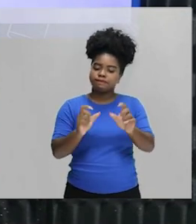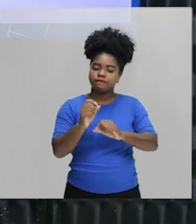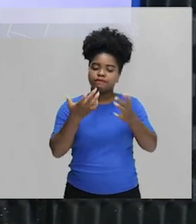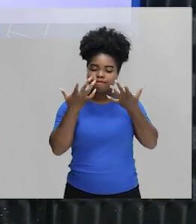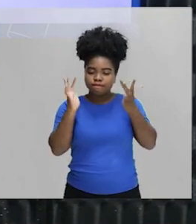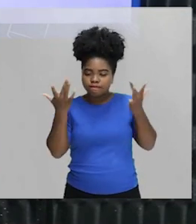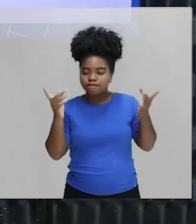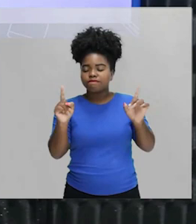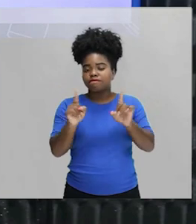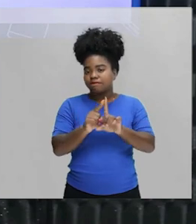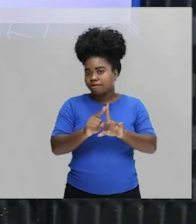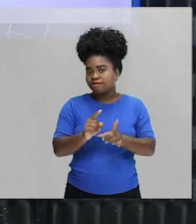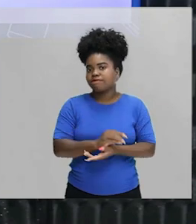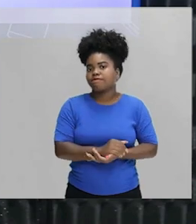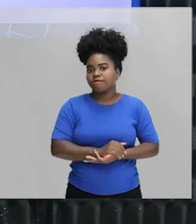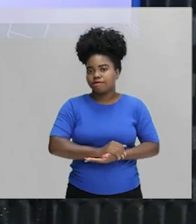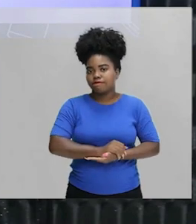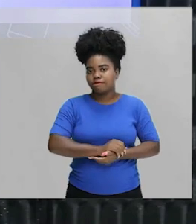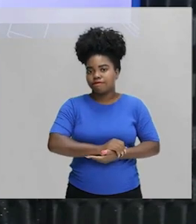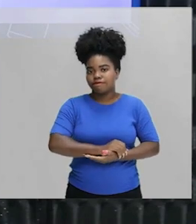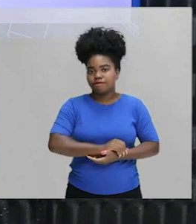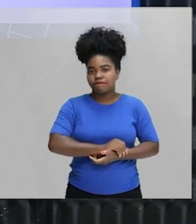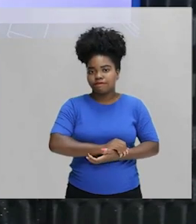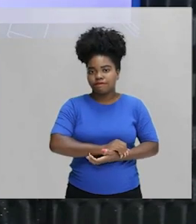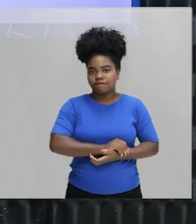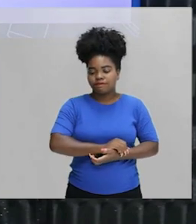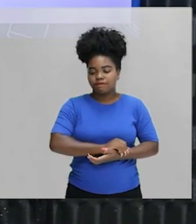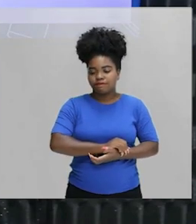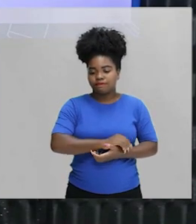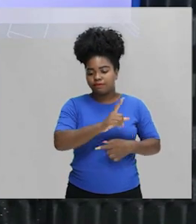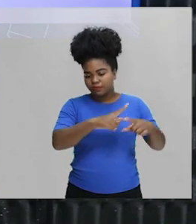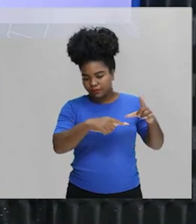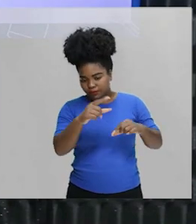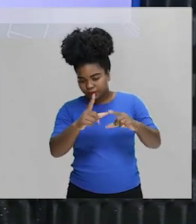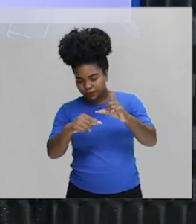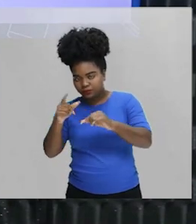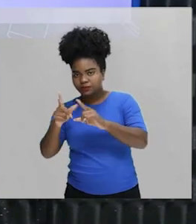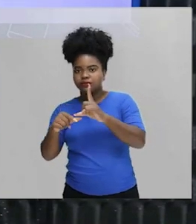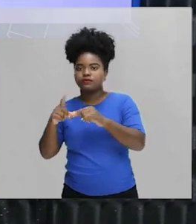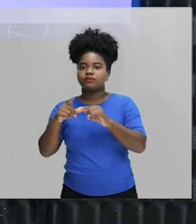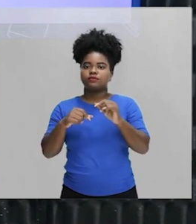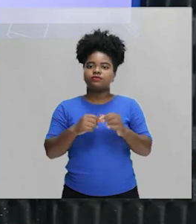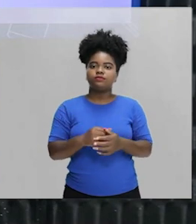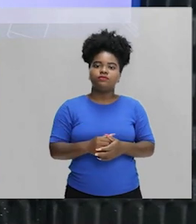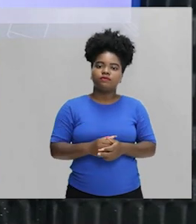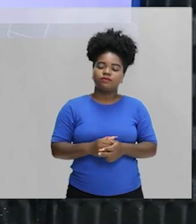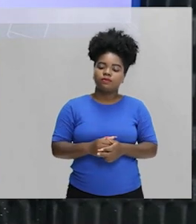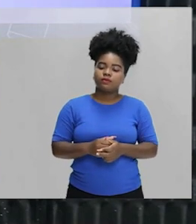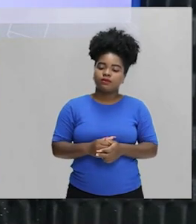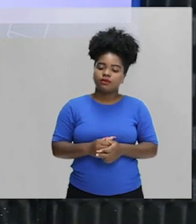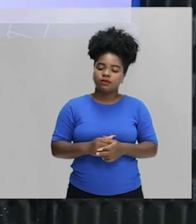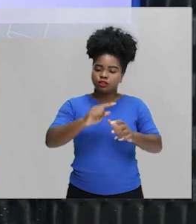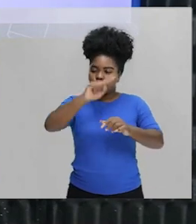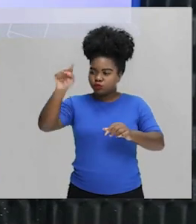brilho maior Tá certo então essas estrelas que são essas grandes